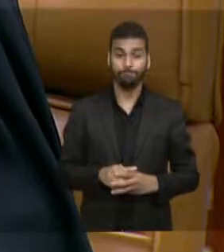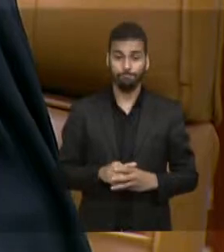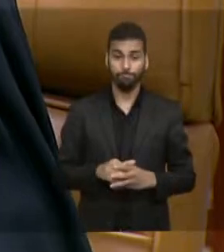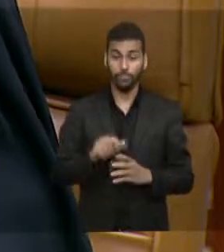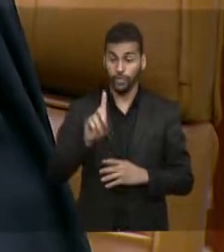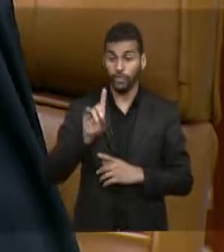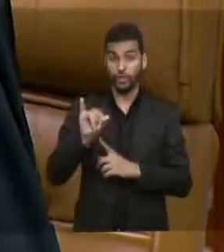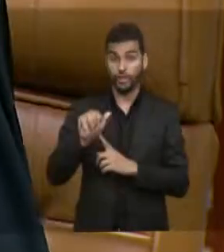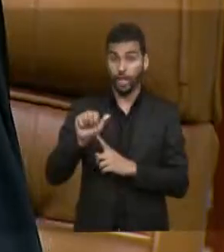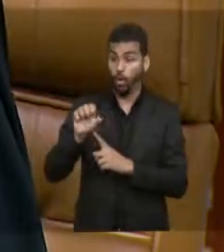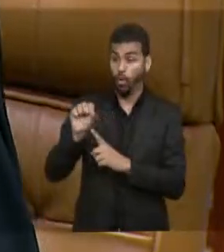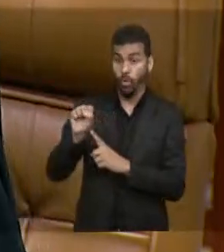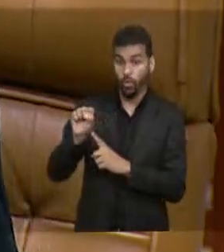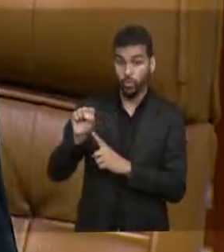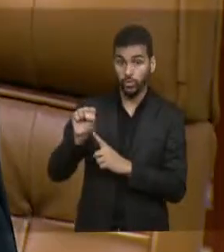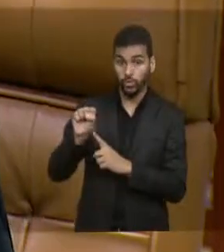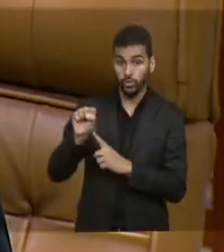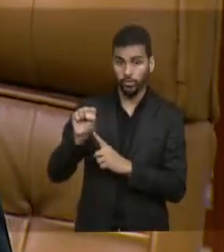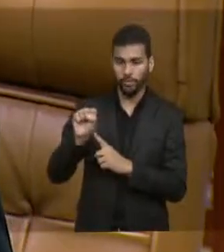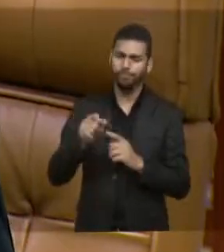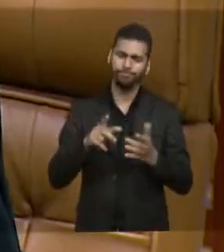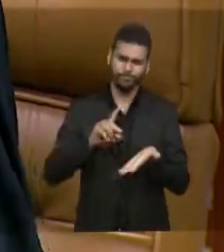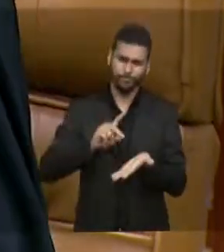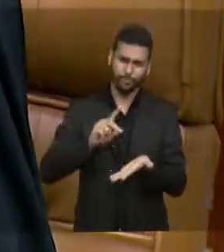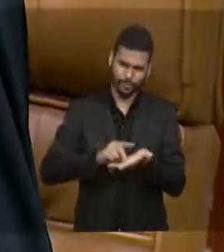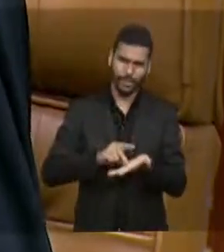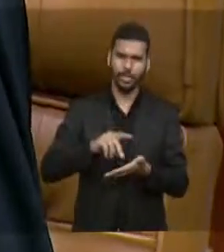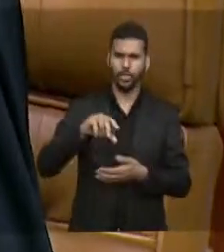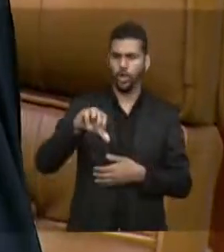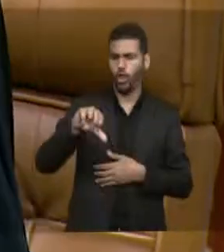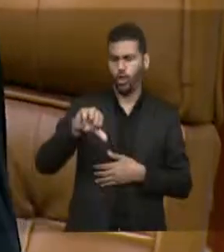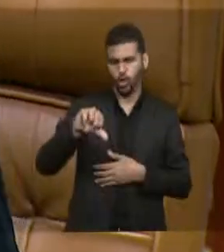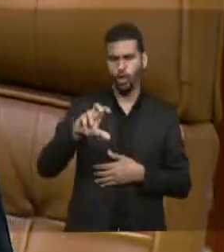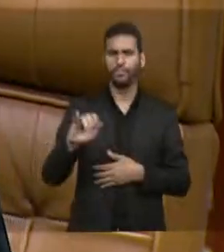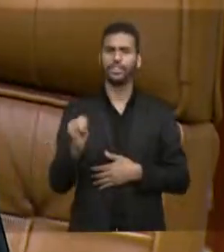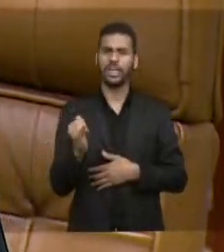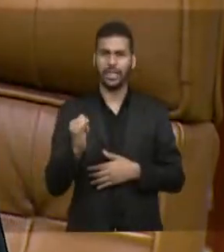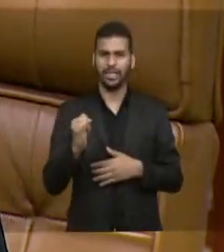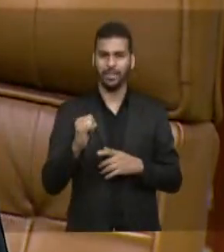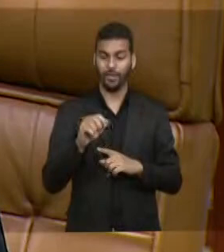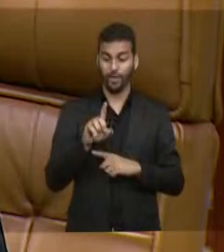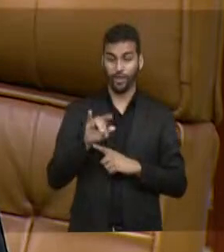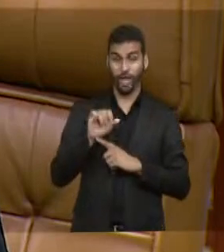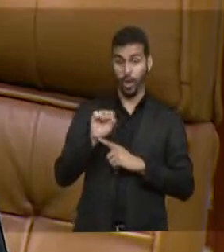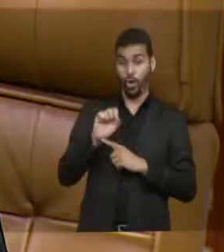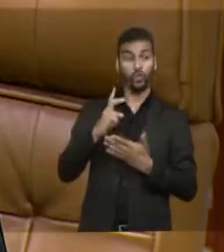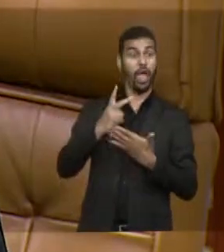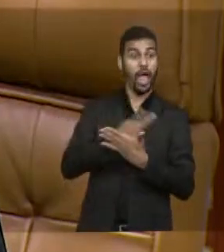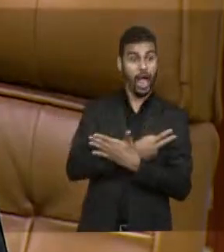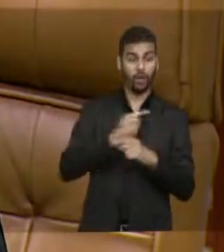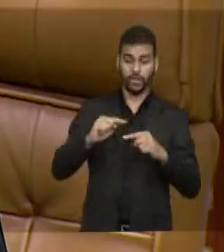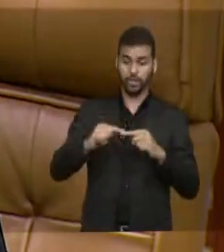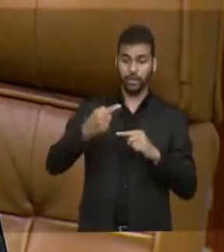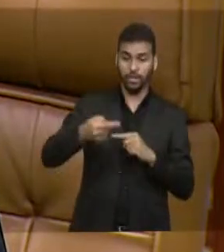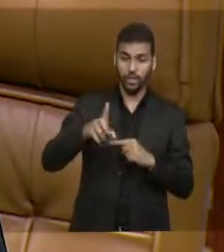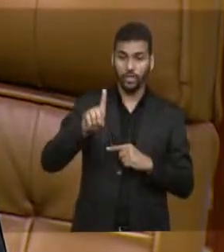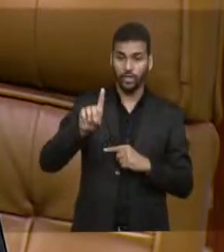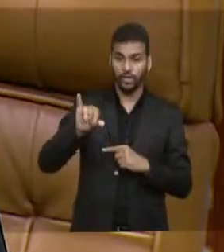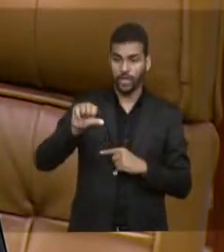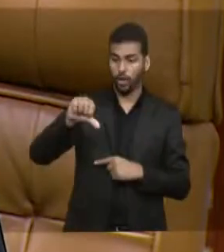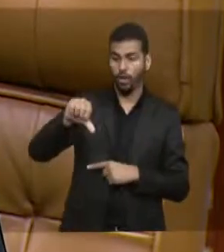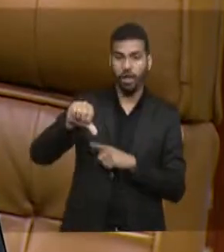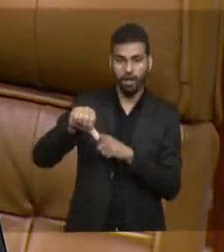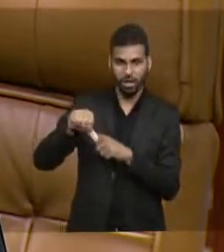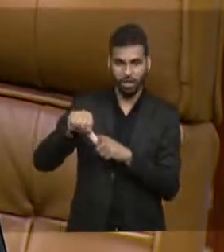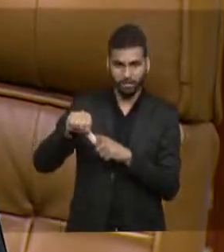8 na verdade no dia 9 de Janeiro um dia após o acontecido os